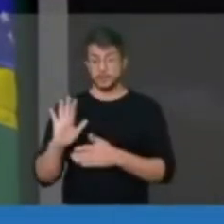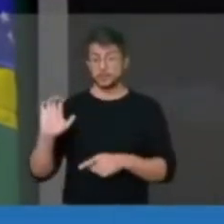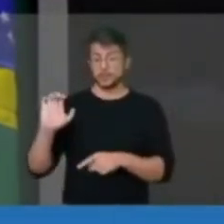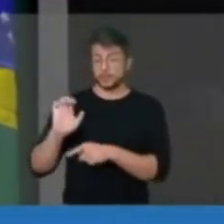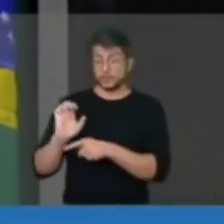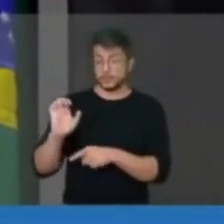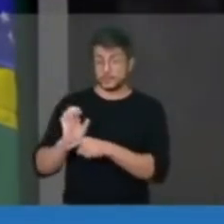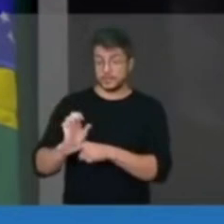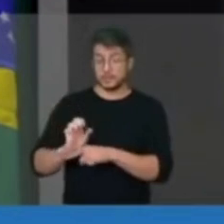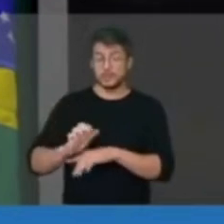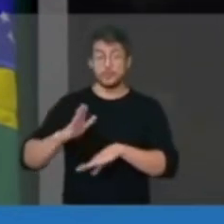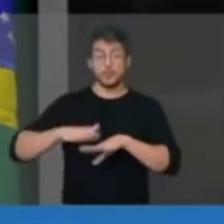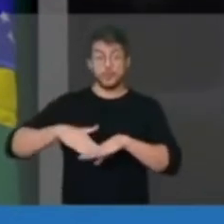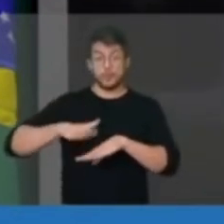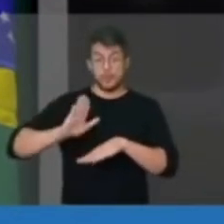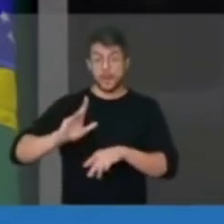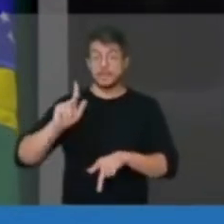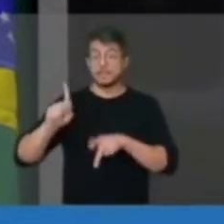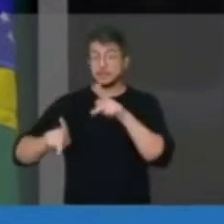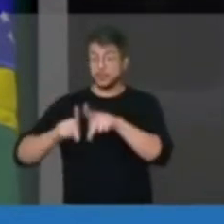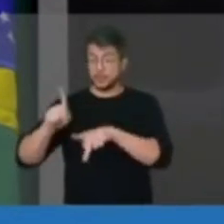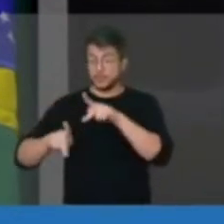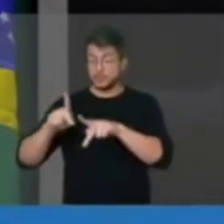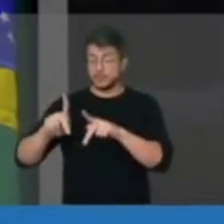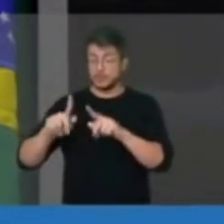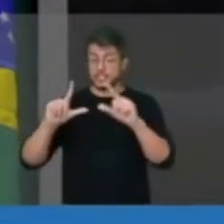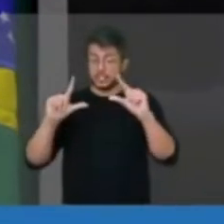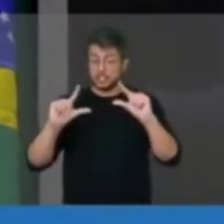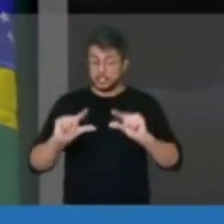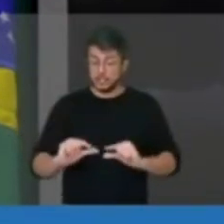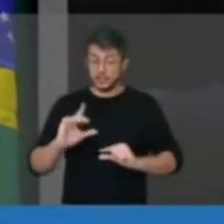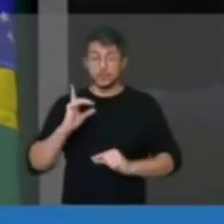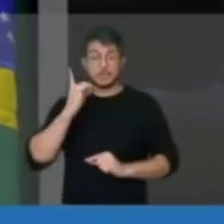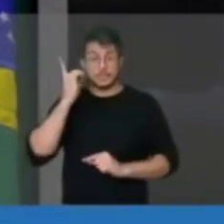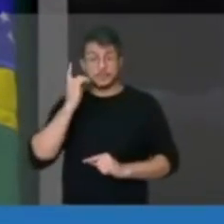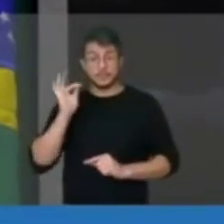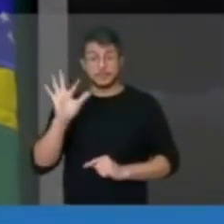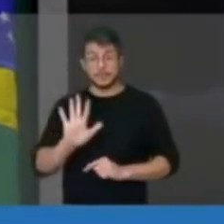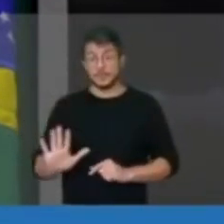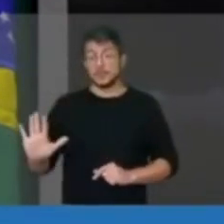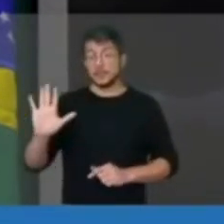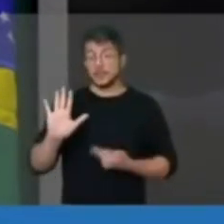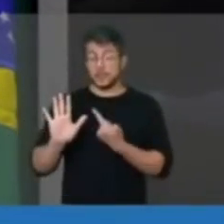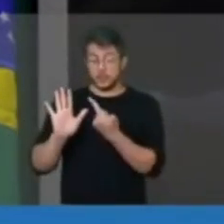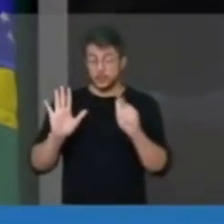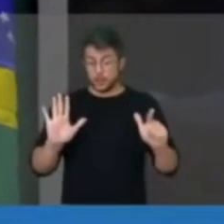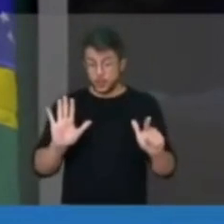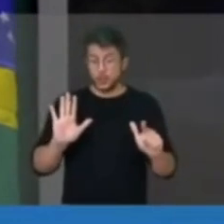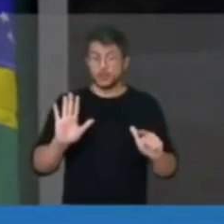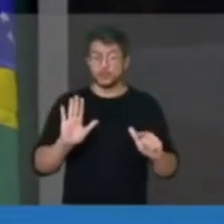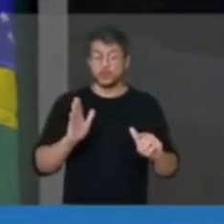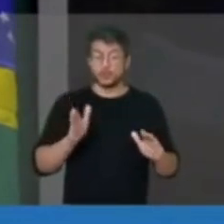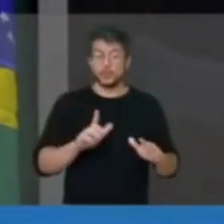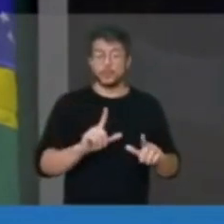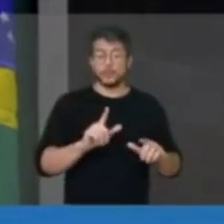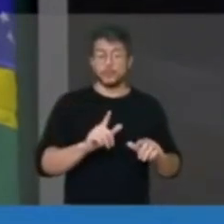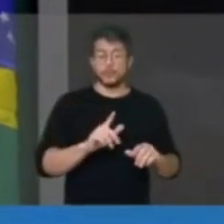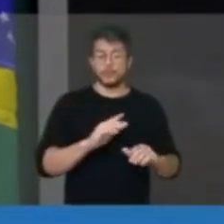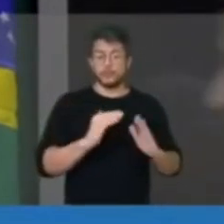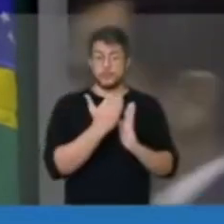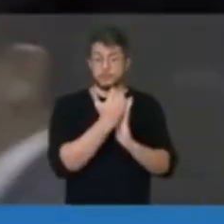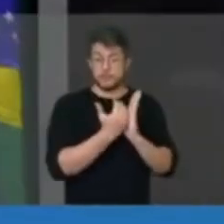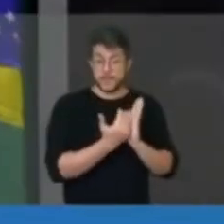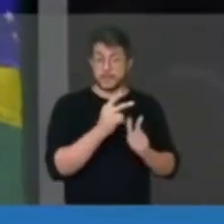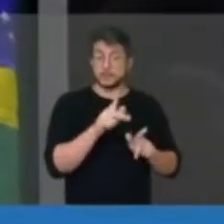mais população, vão ter menos deputados federais do que estados que têm menos população. Façam